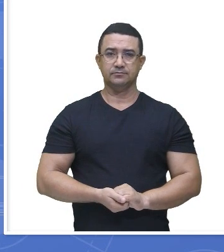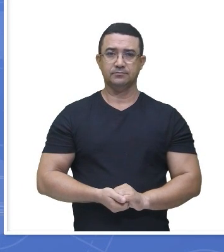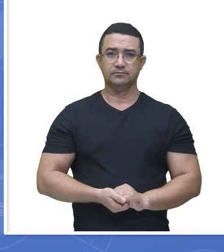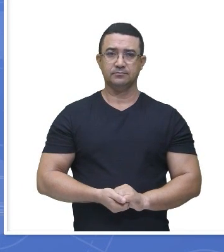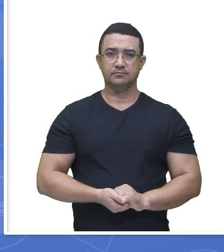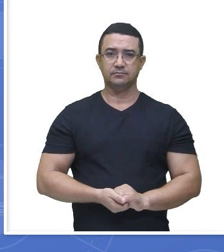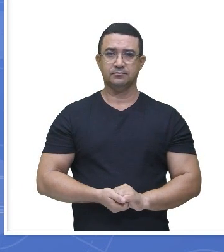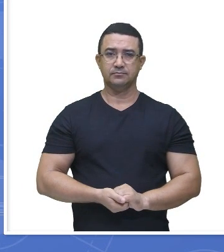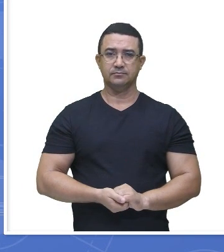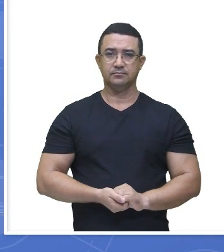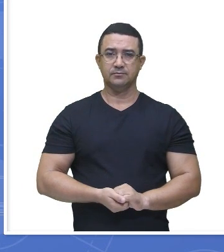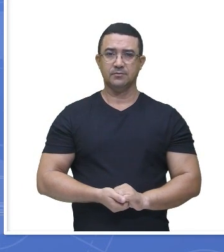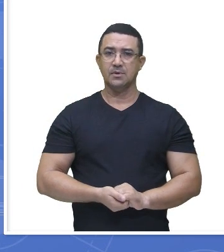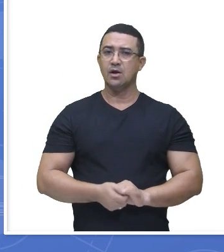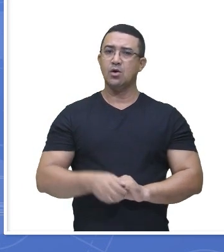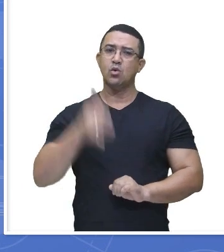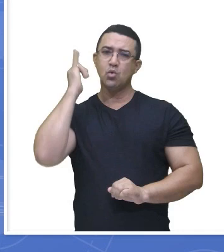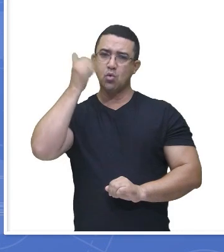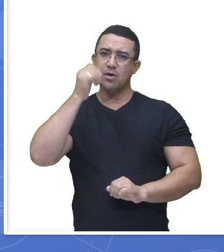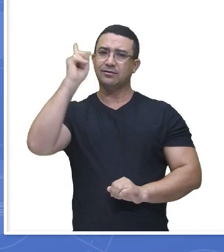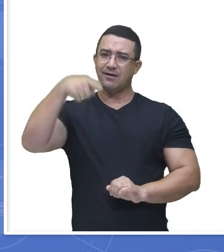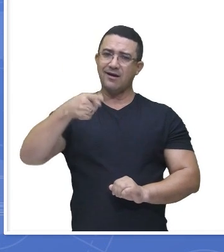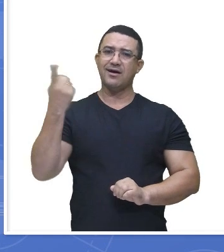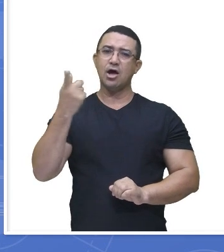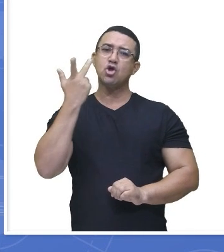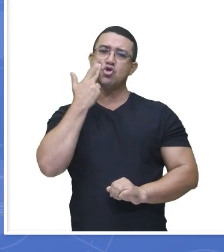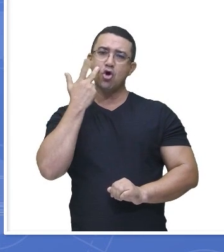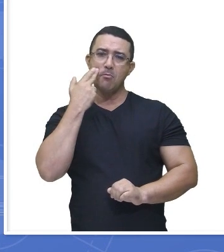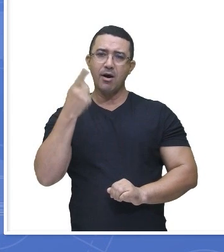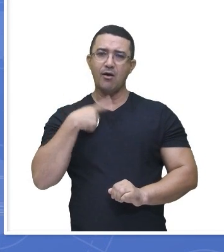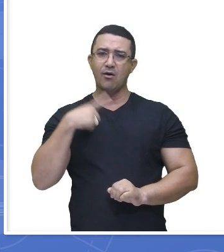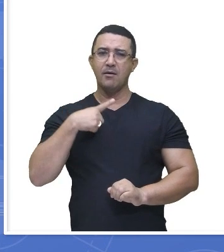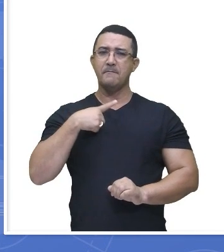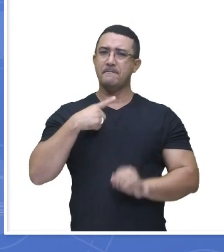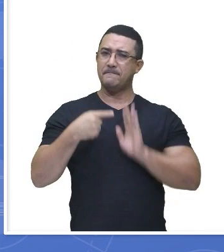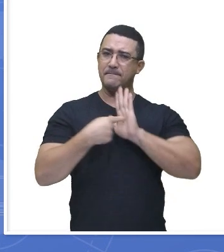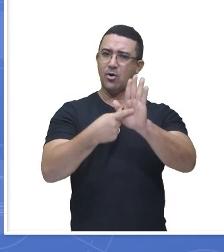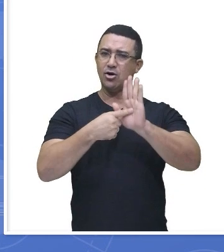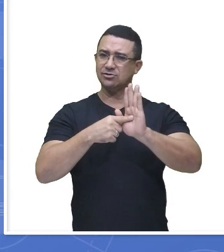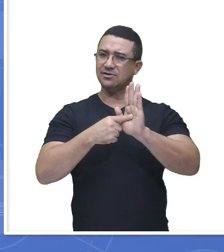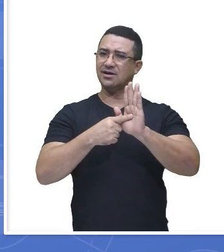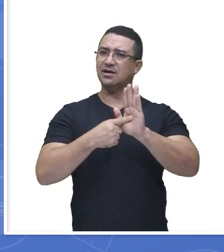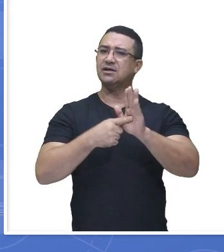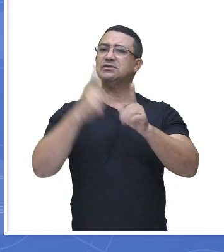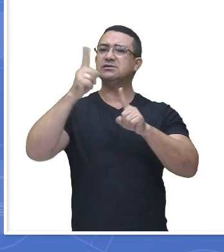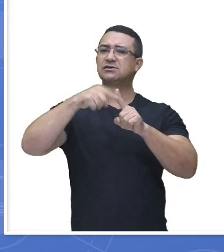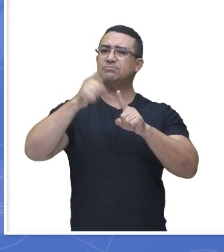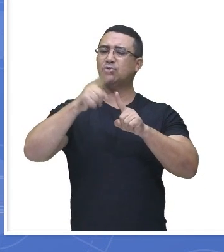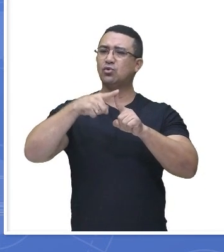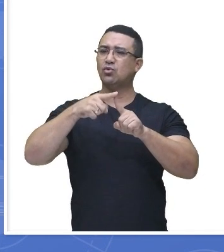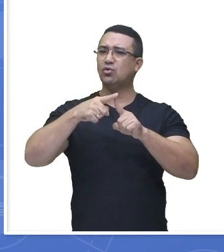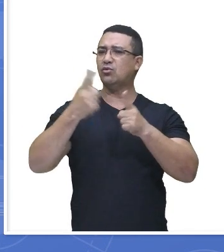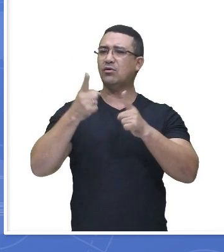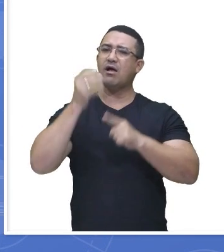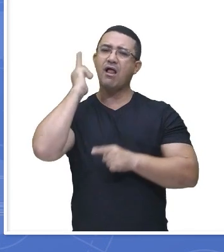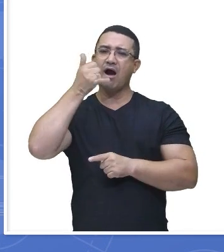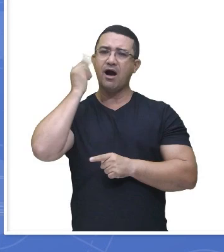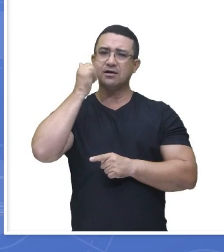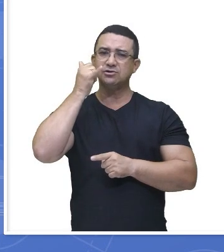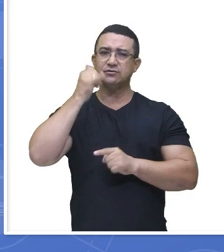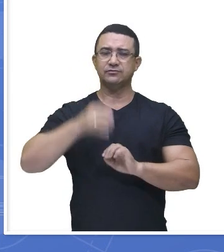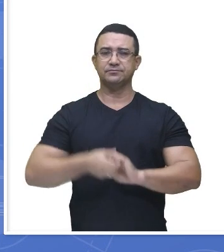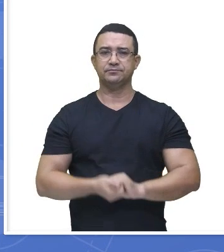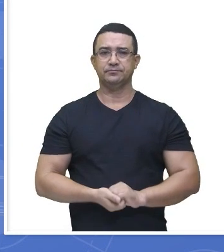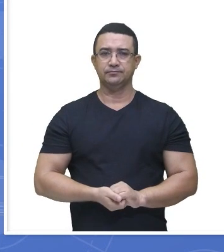por natureza já é o acto de contar lo que se expressa no estilo narrativo. Aqui está falando da